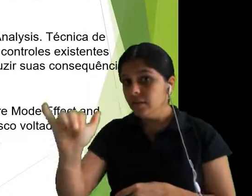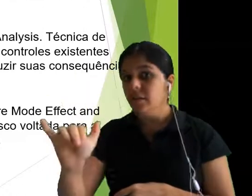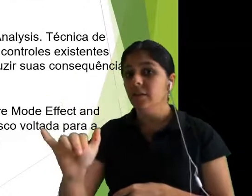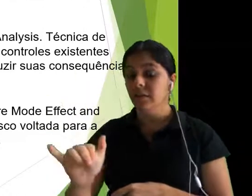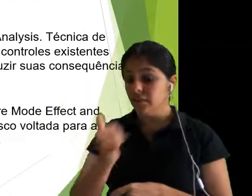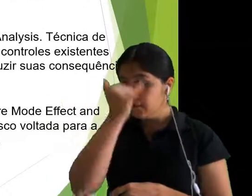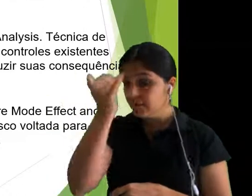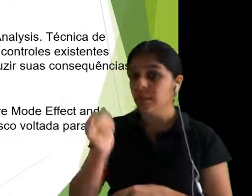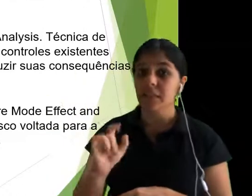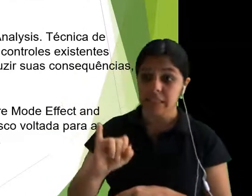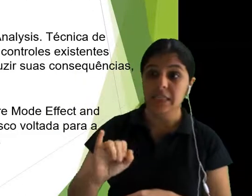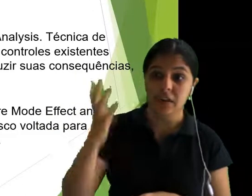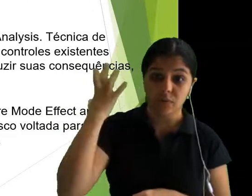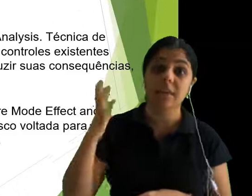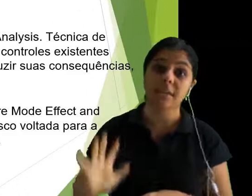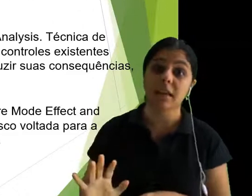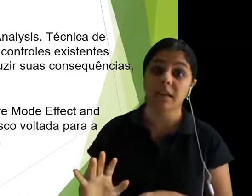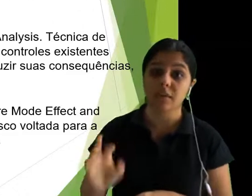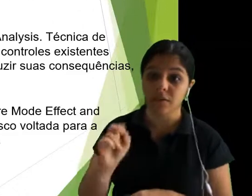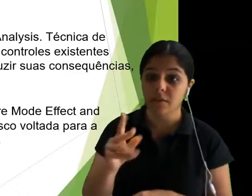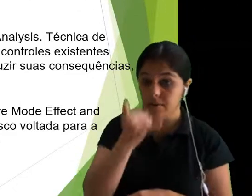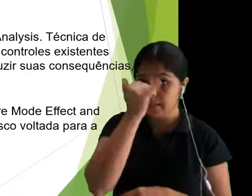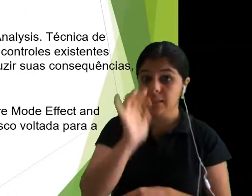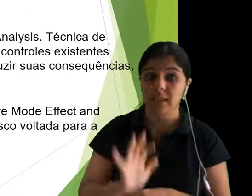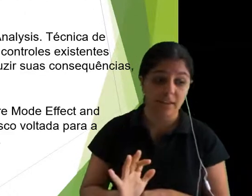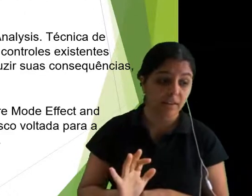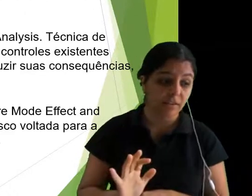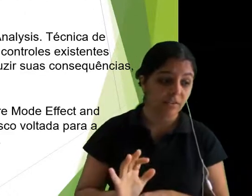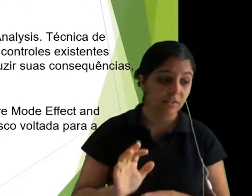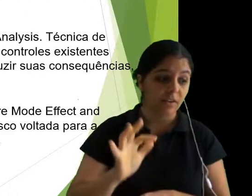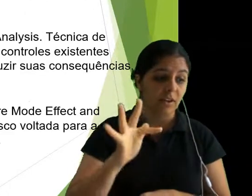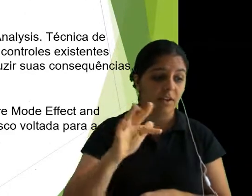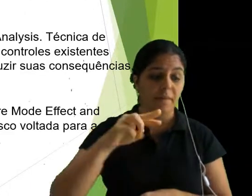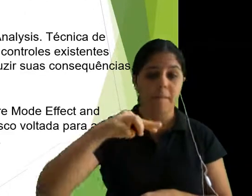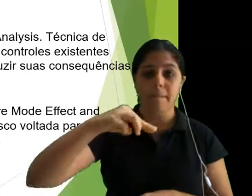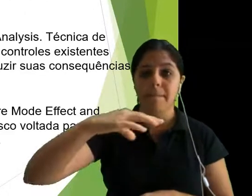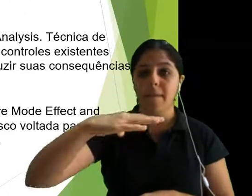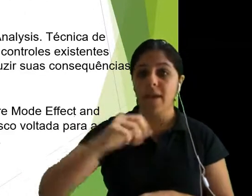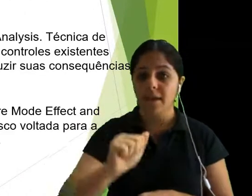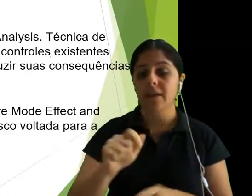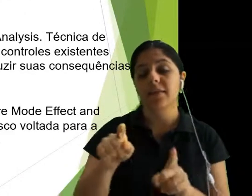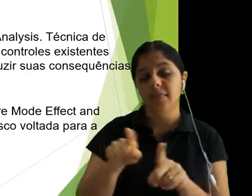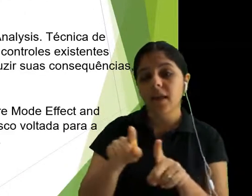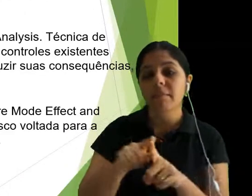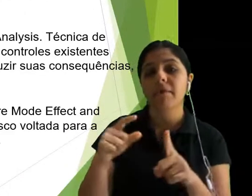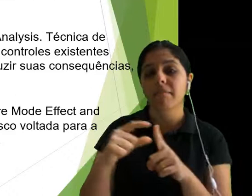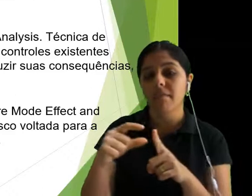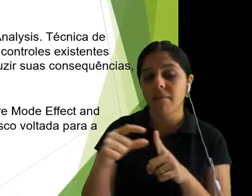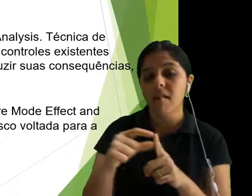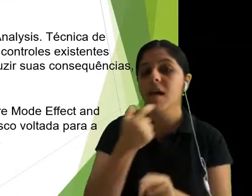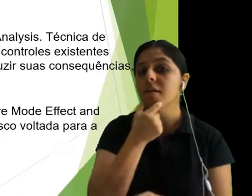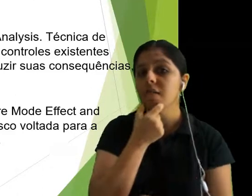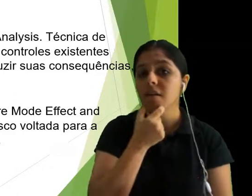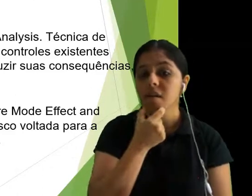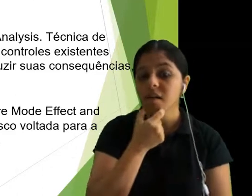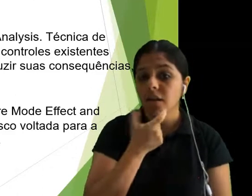esse evento venha a ocorrer. O evento que a gente fala é um acidente, tá? IFMECA é a abreviação do inglês para Failure Mode